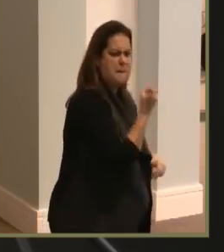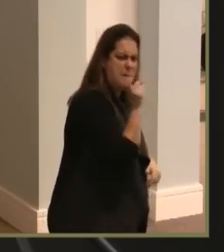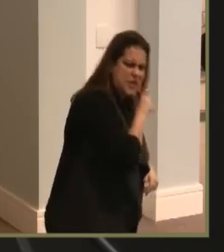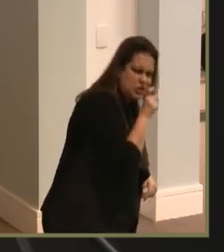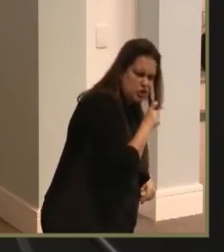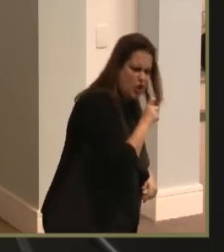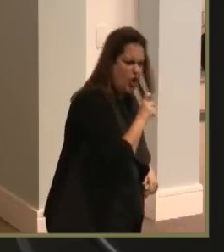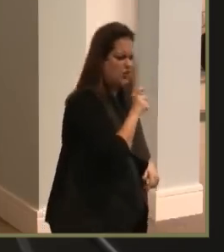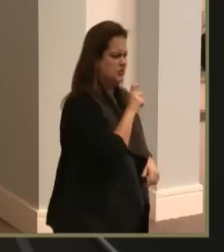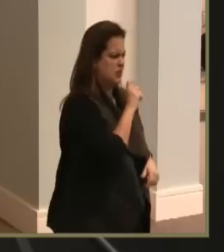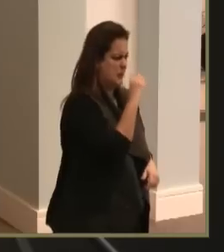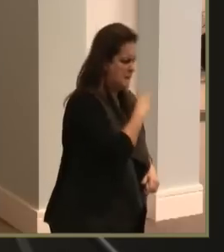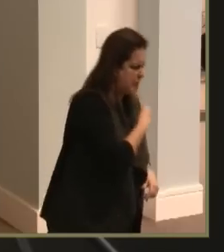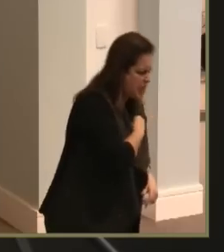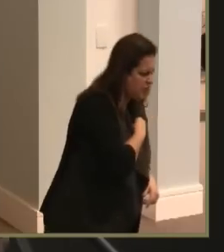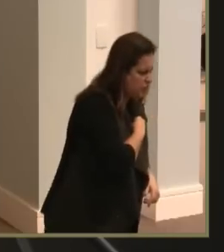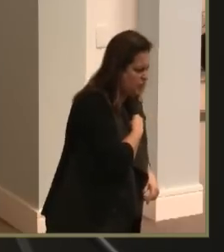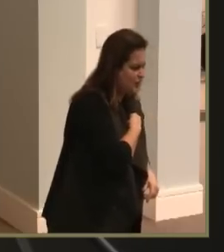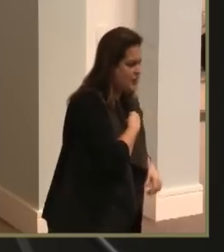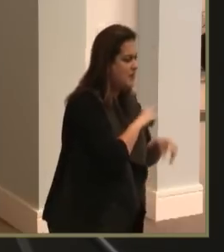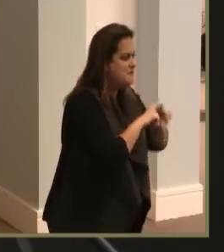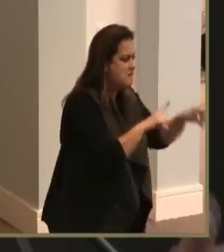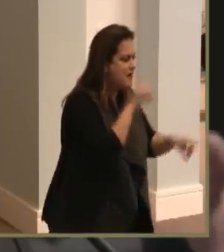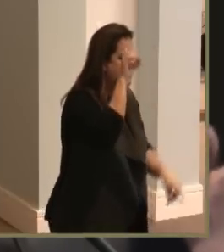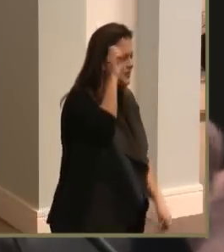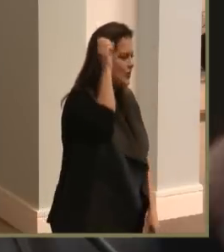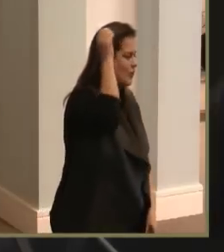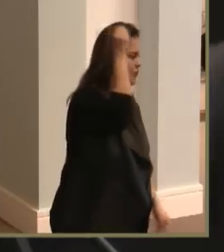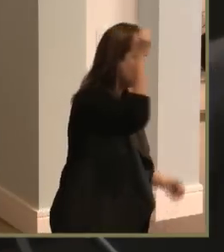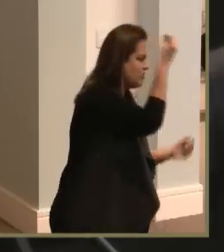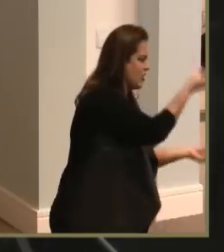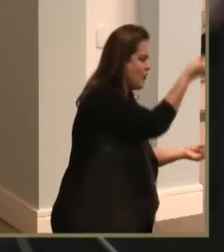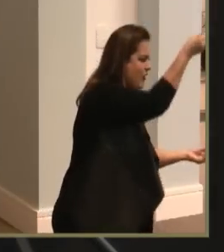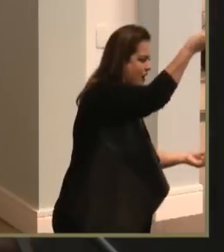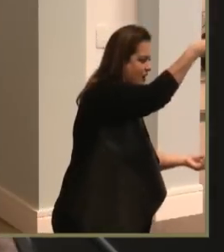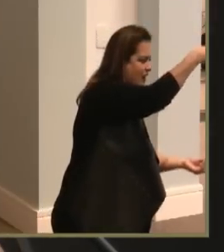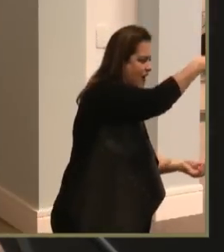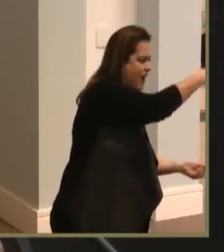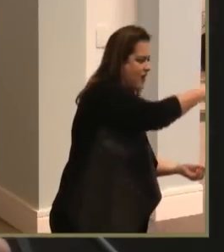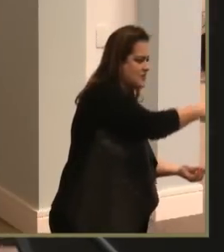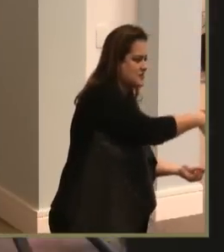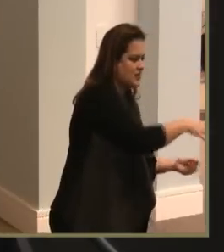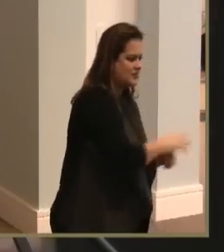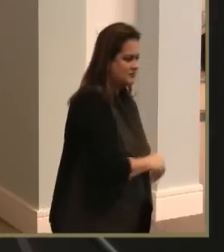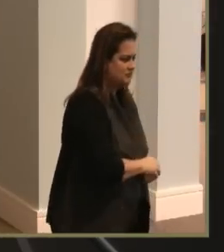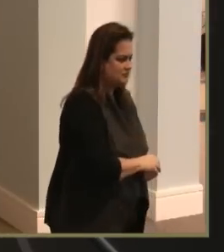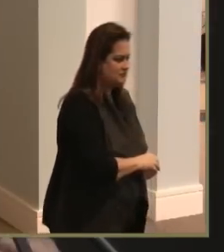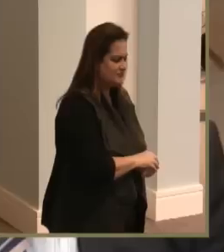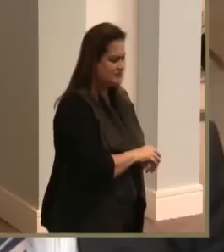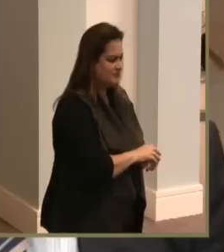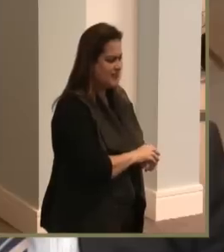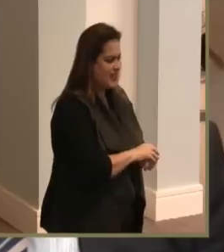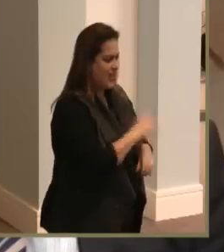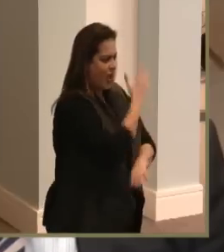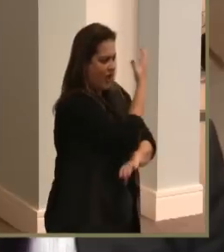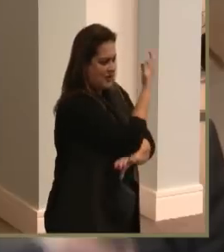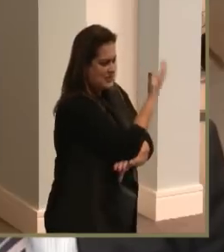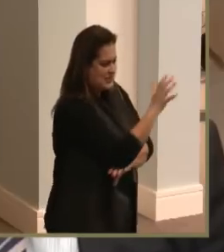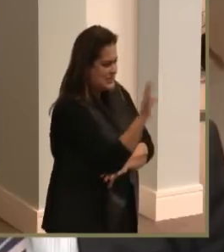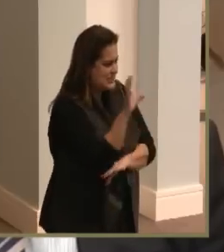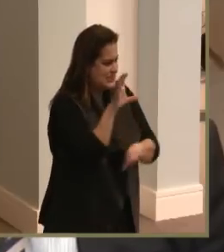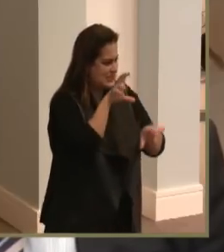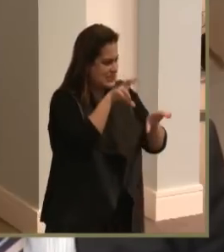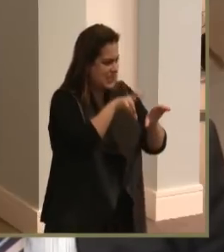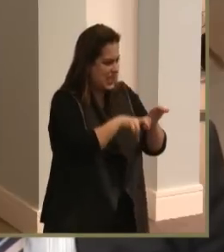mentirosas, pecadores, pessoas que foram alcançadas pela graça do Senhor. E nós temos o exemplo de Zaqueu, quando ele se converte, quando Jesus vai à sua